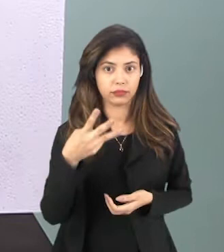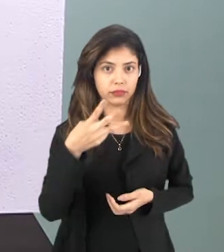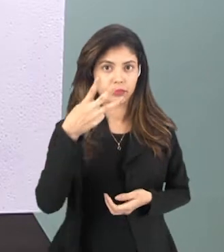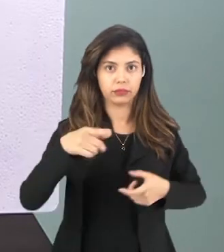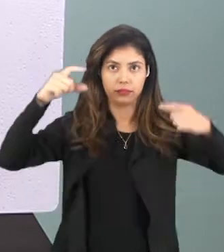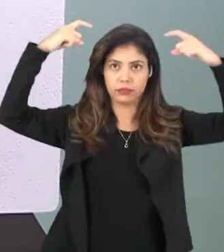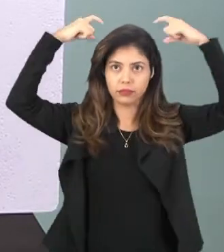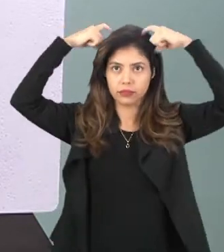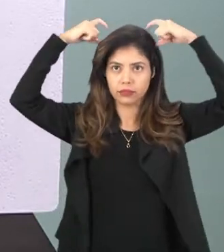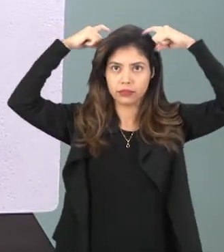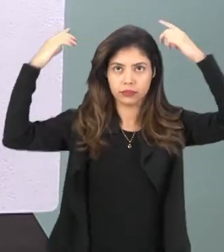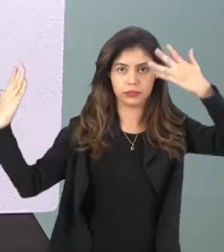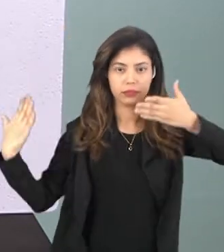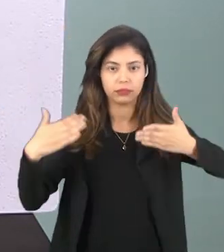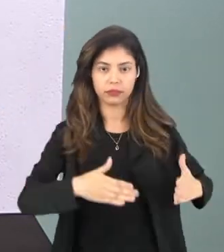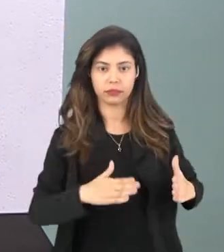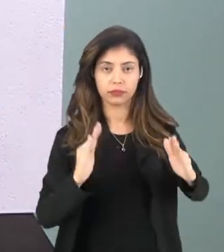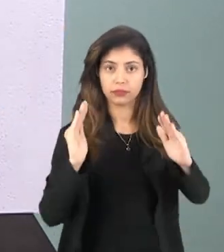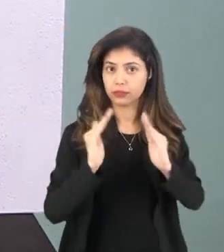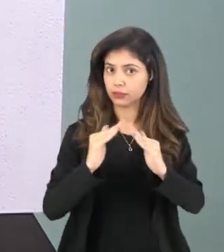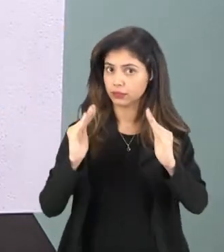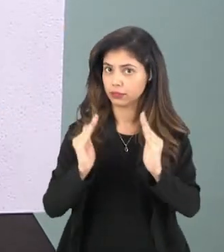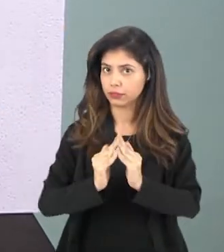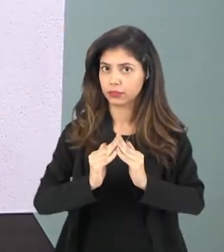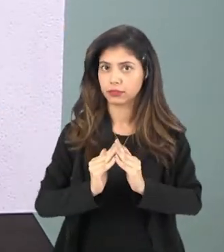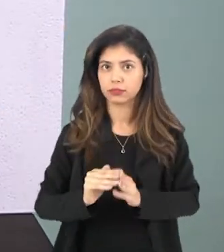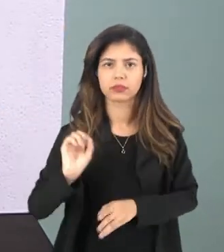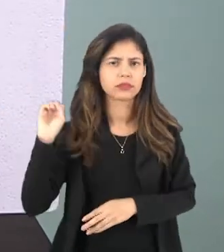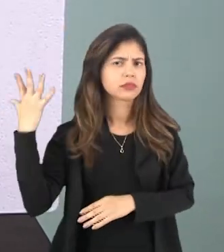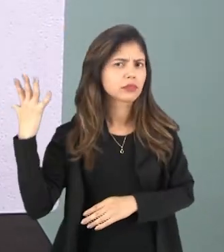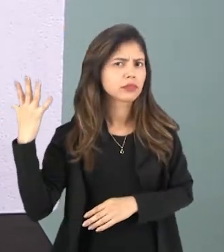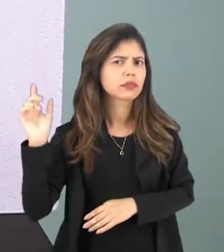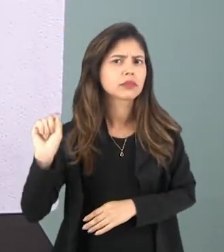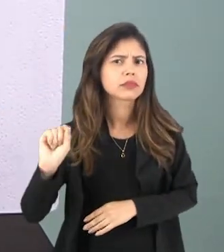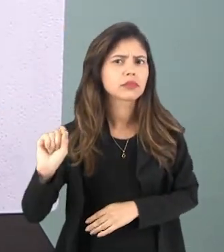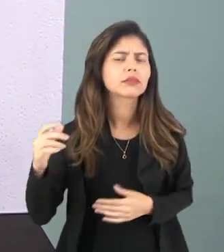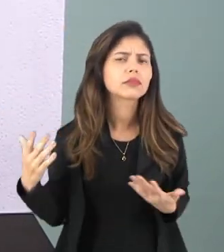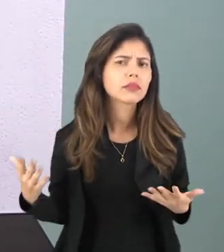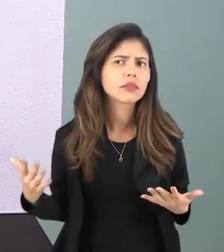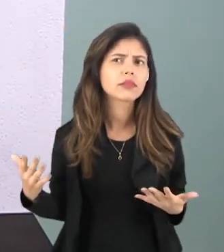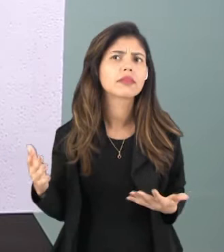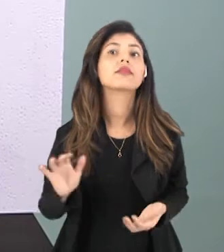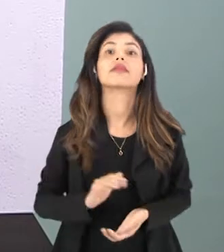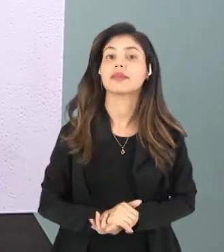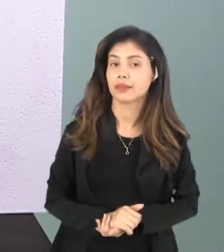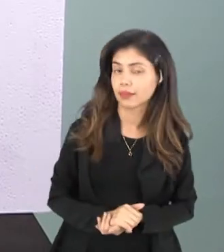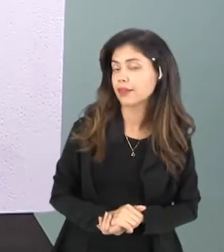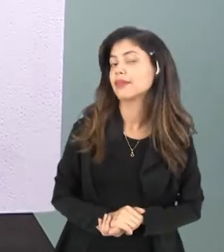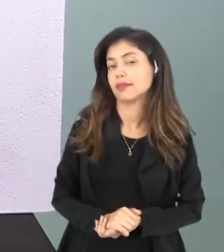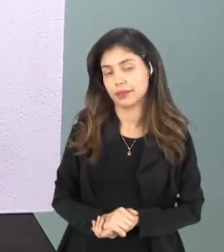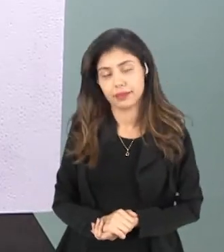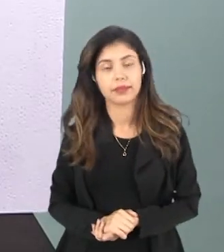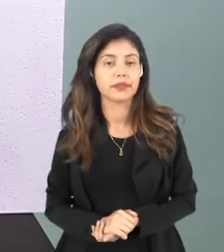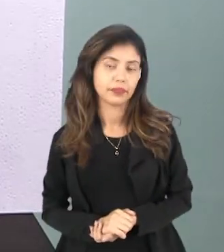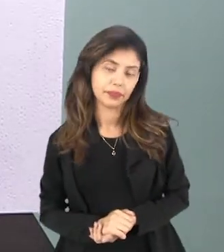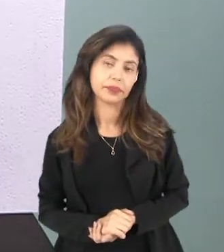trechos chegaram casa quem tá conversando o que aconteceu a